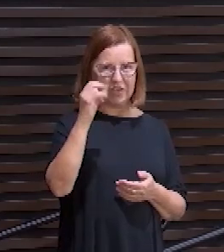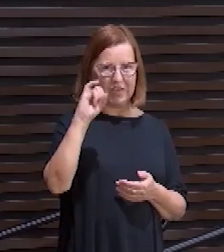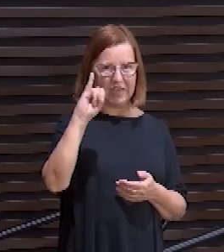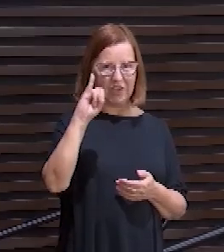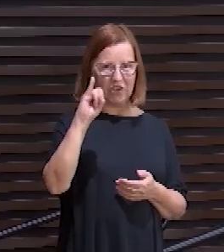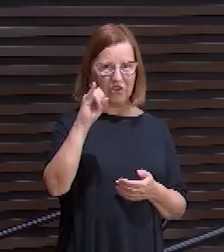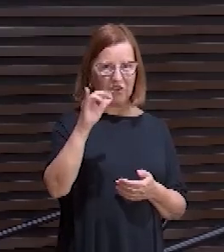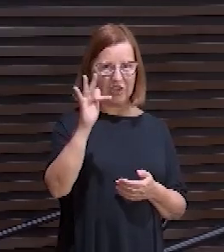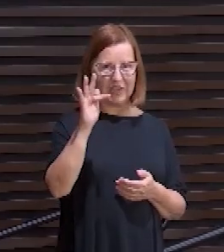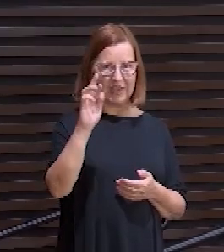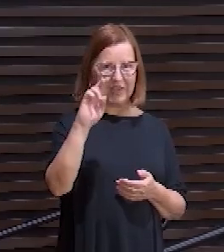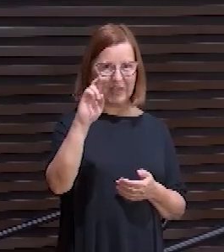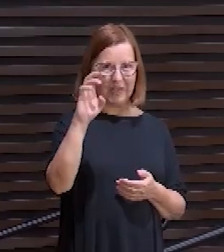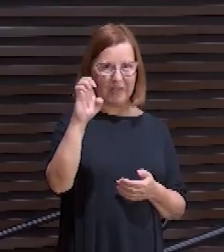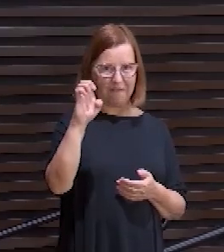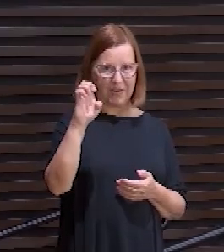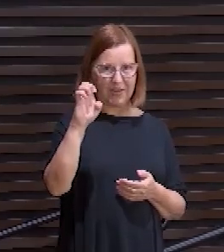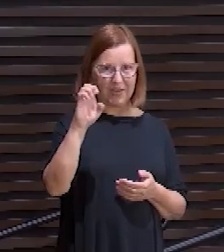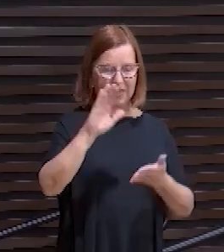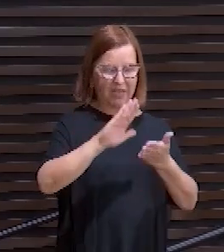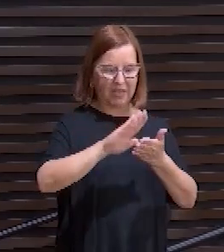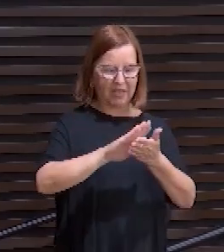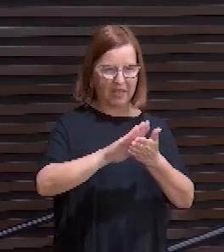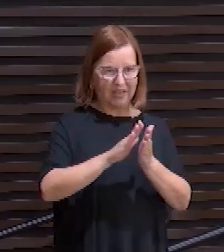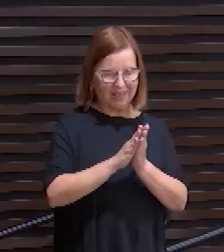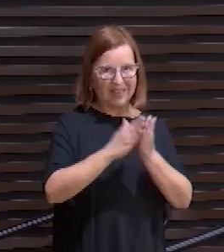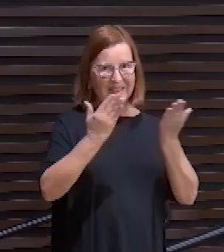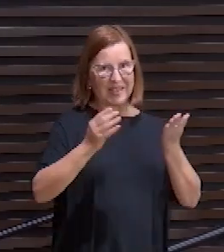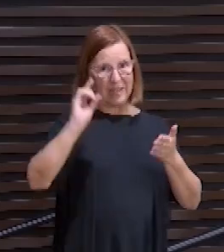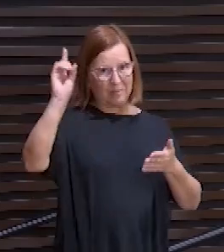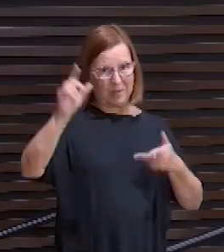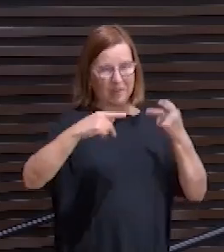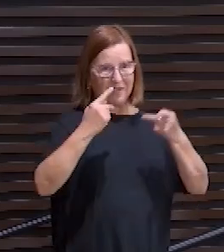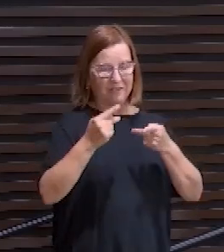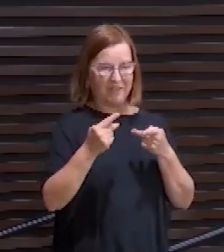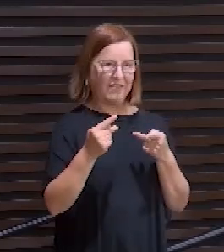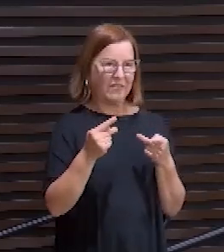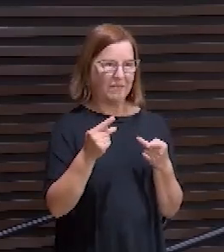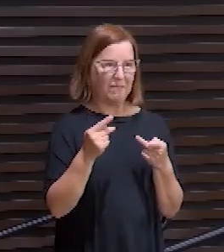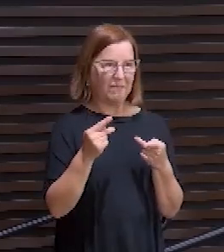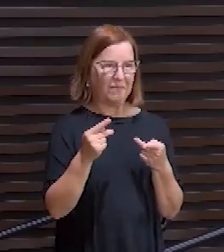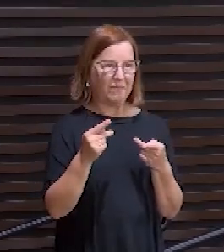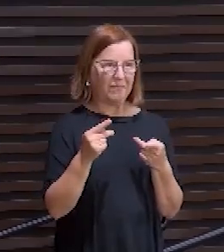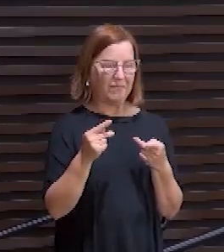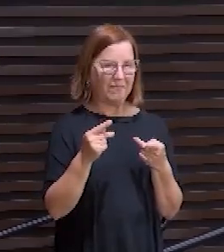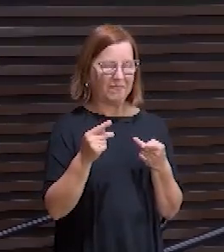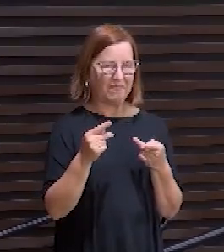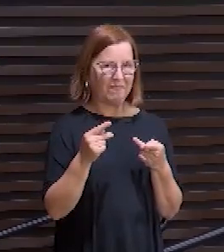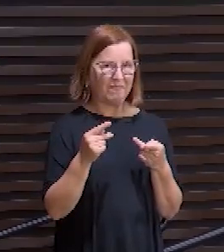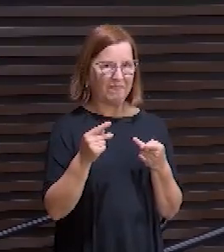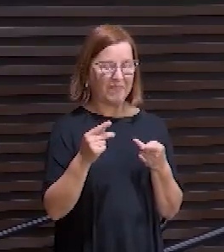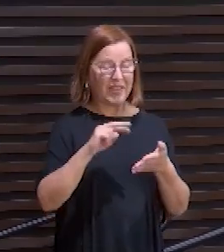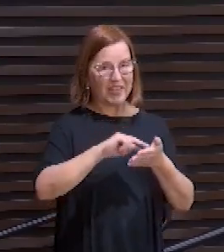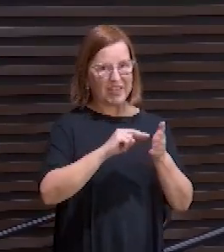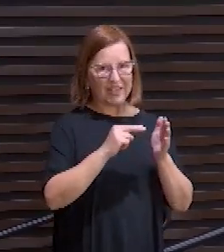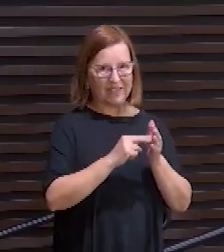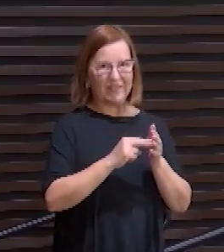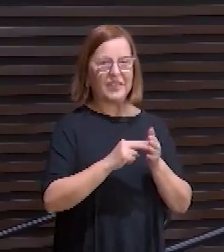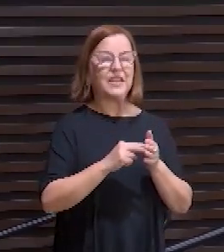é um símbolo de poder. É com o chifre que o animal vence